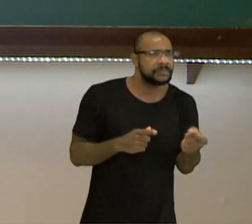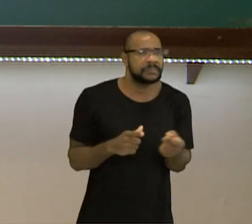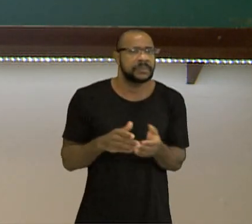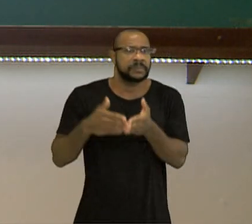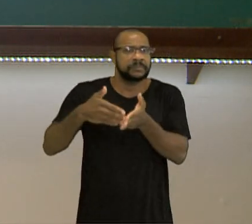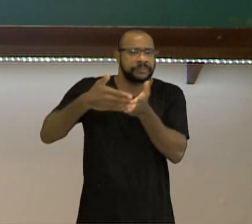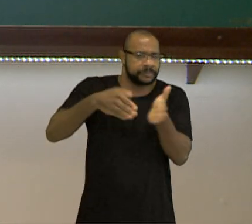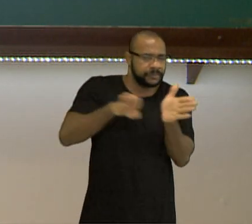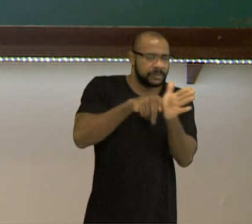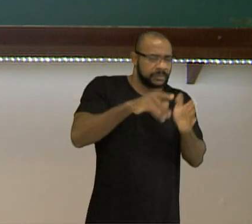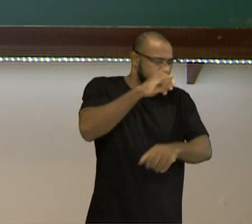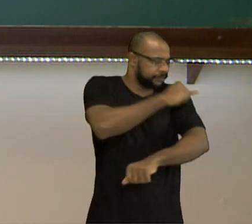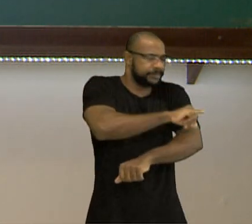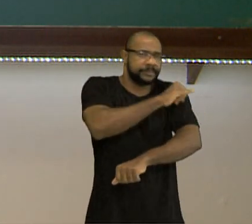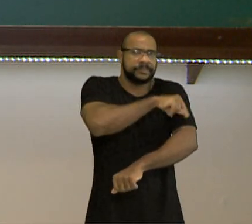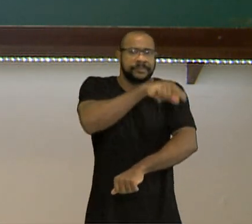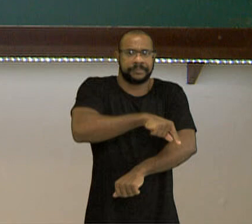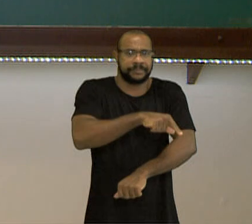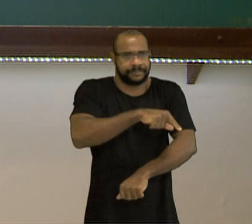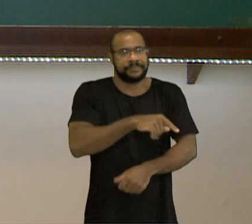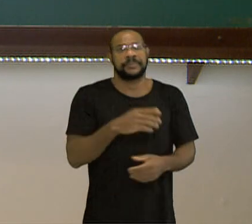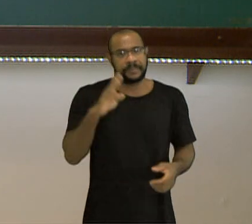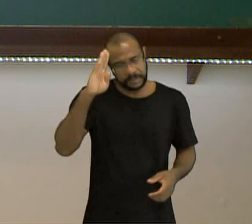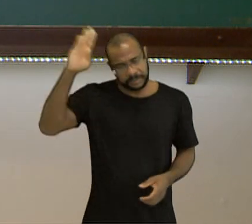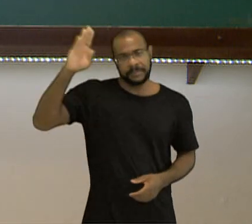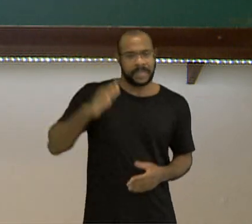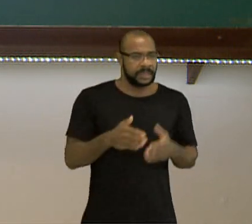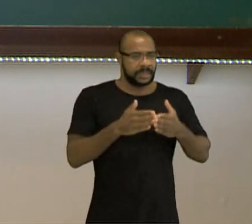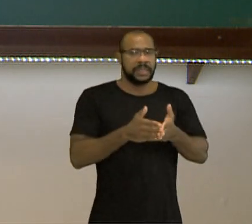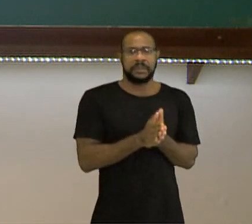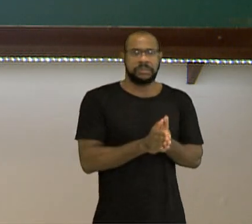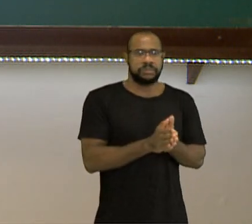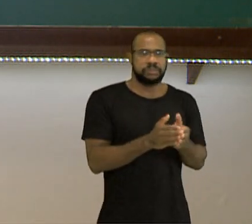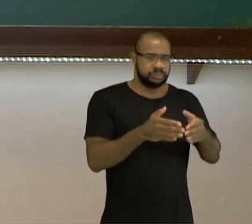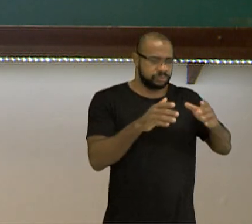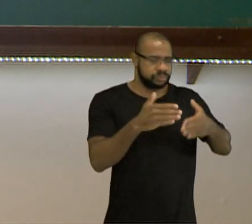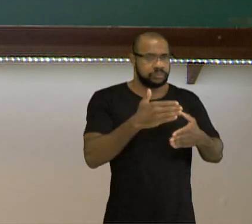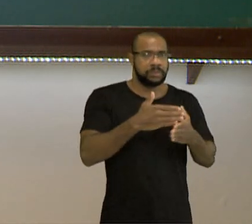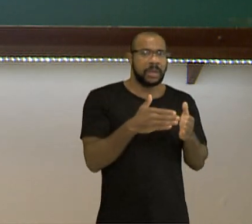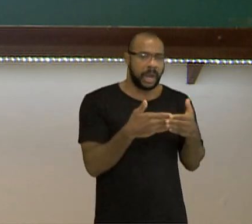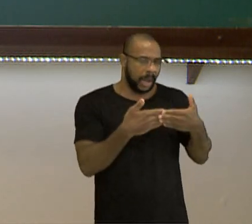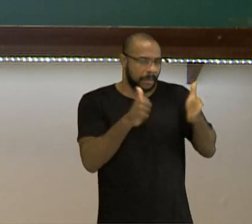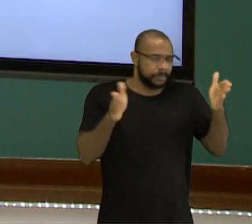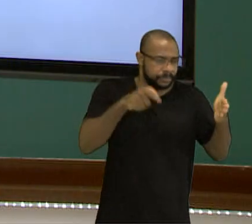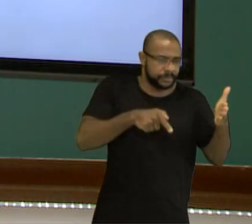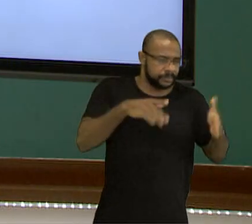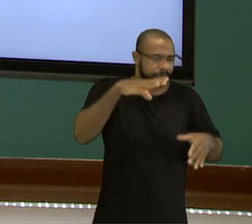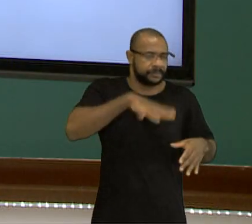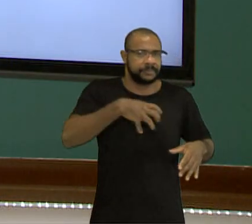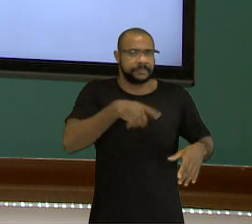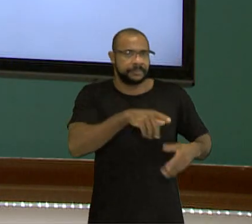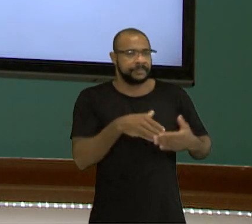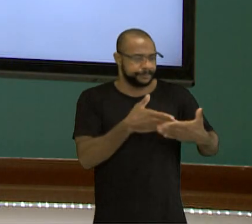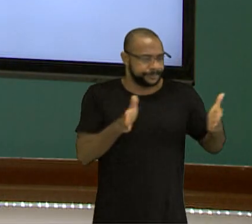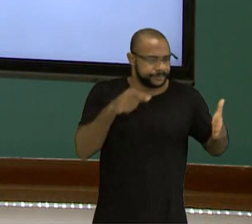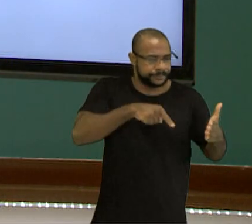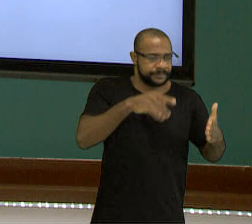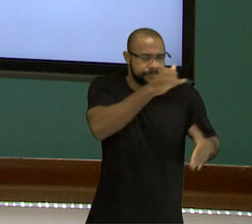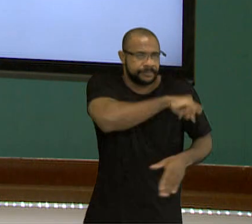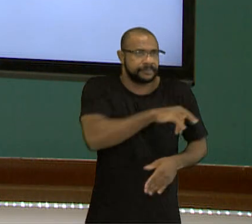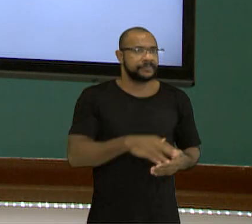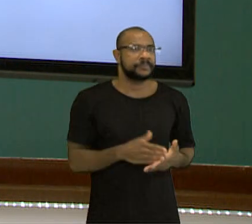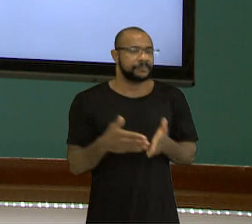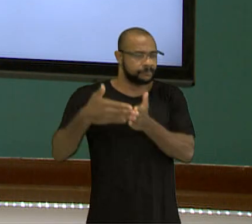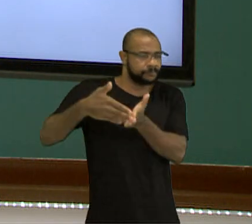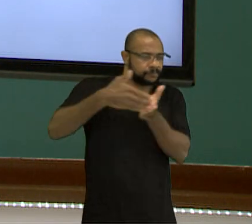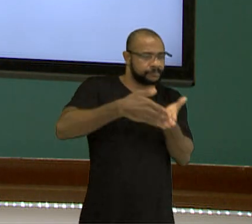da cidade do Rio de Janeiro, um dos principais portos na época, junto ao porto de Salvador. Enquanto durou o tráfico do